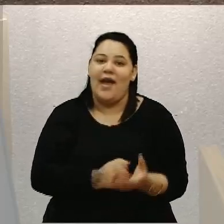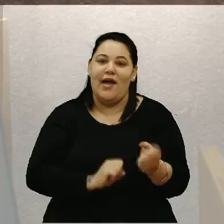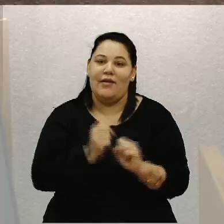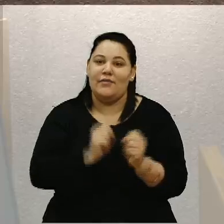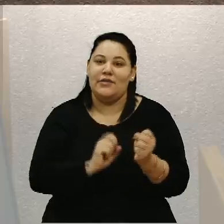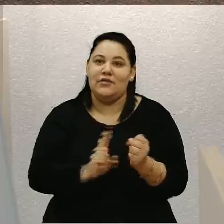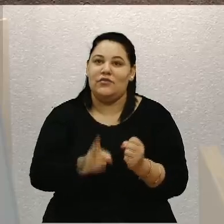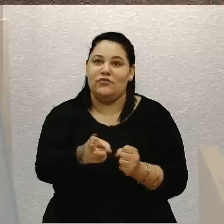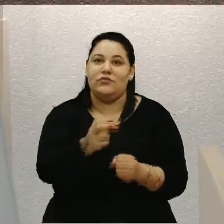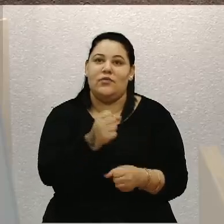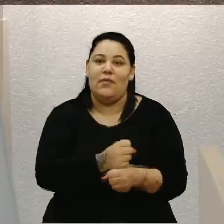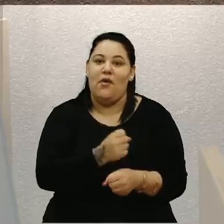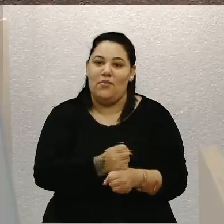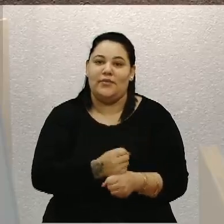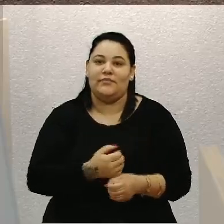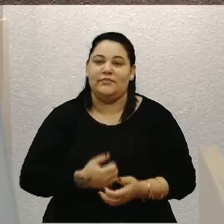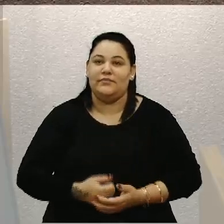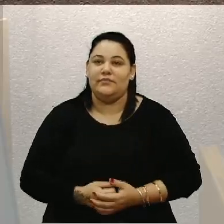uma obra.